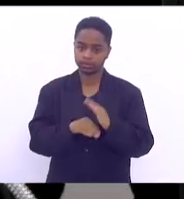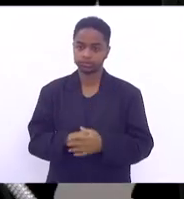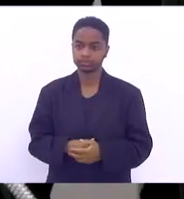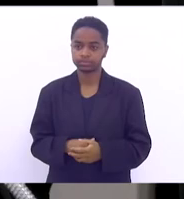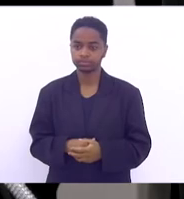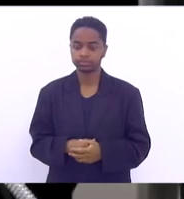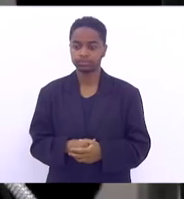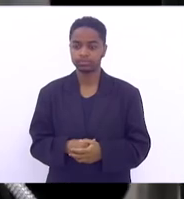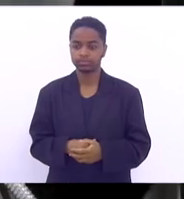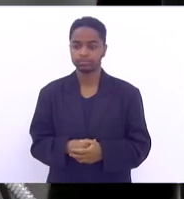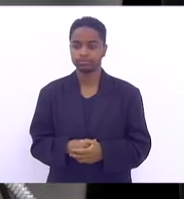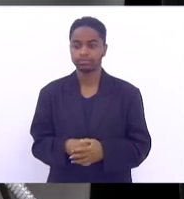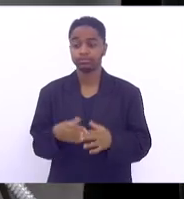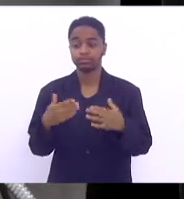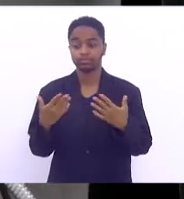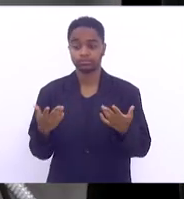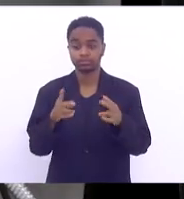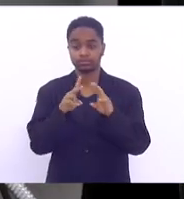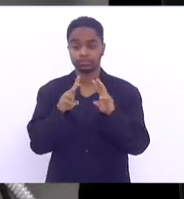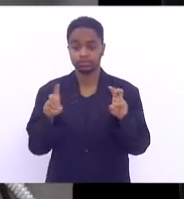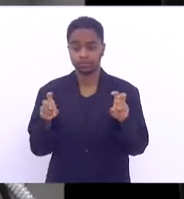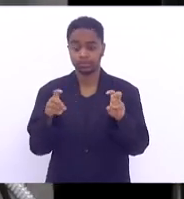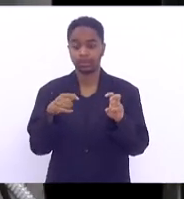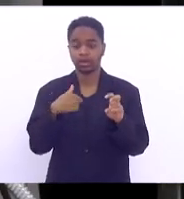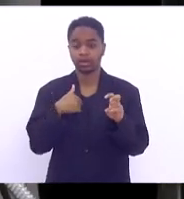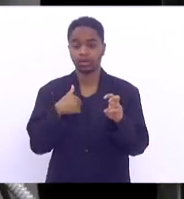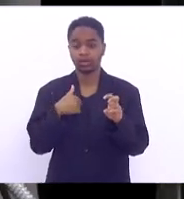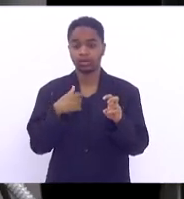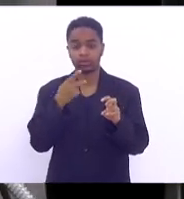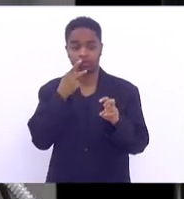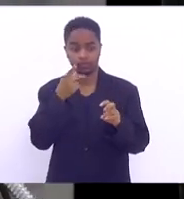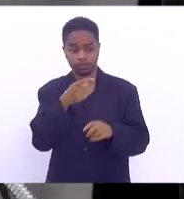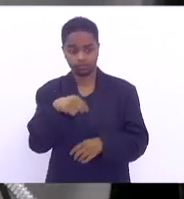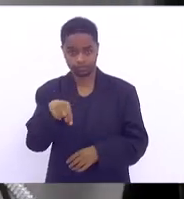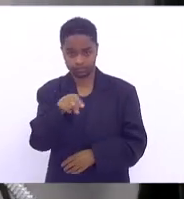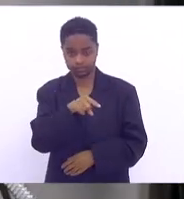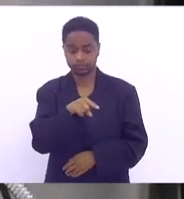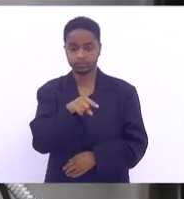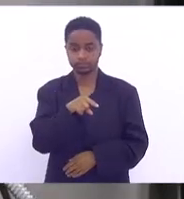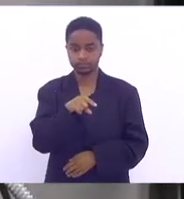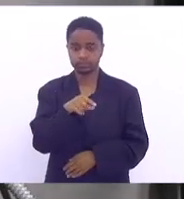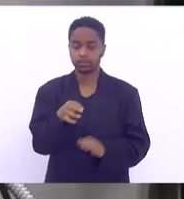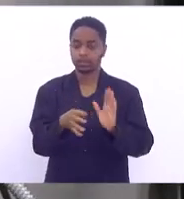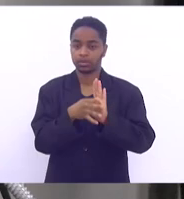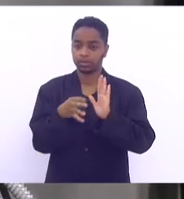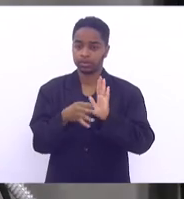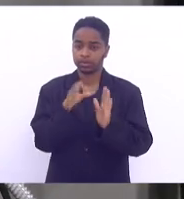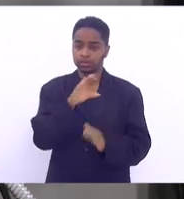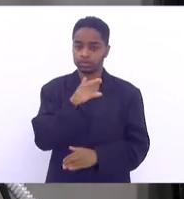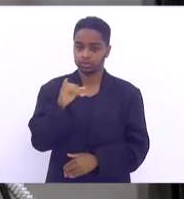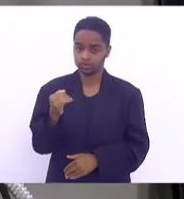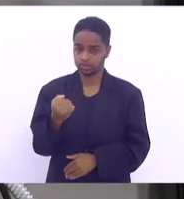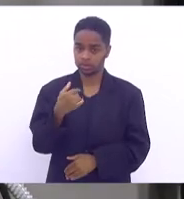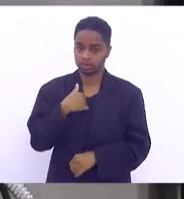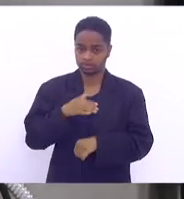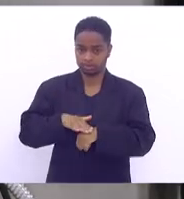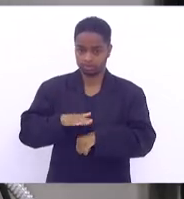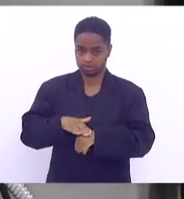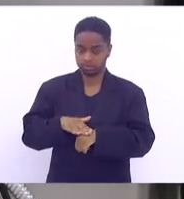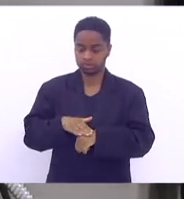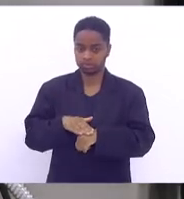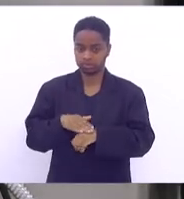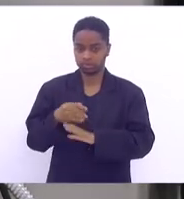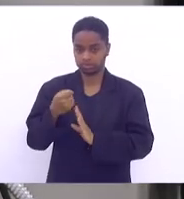Pois bem, essa questão, e aí eu me atenho aqui aos colegas, o parecer da CCJ foi meu e